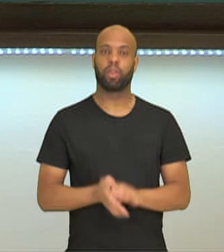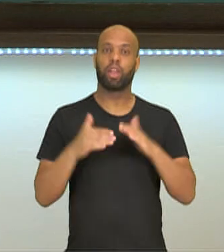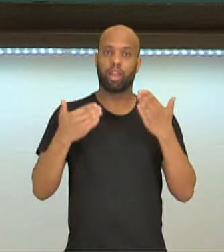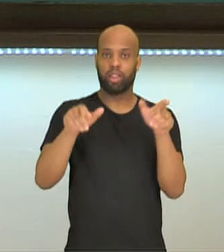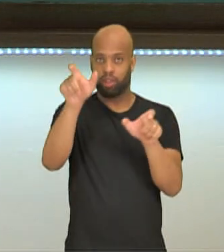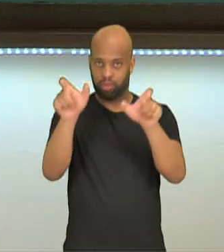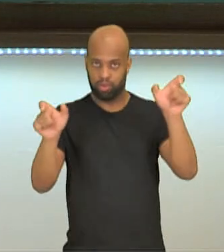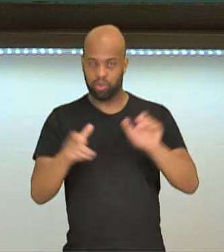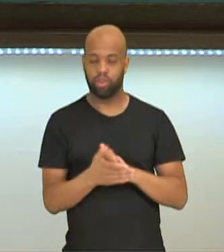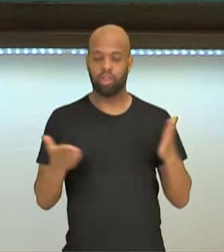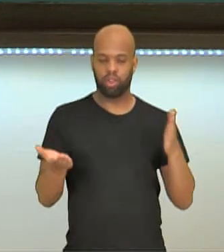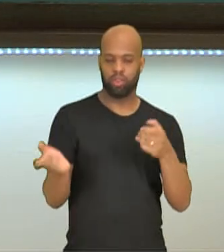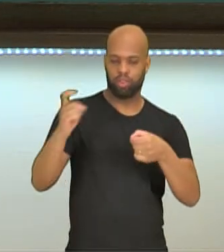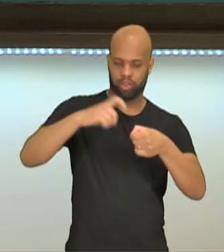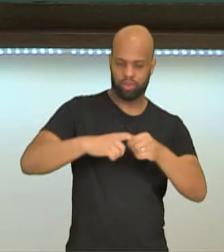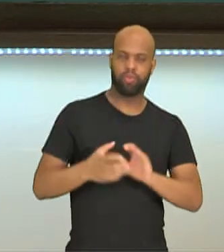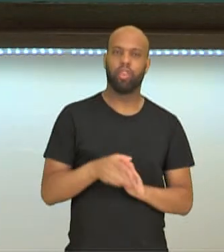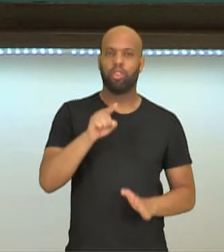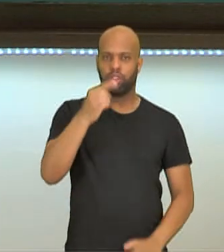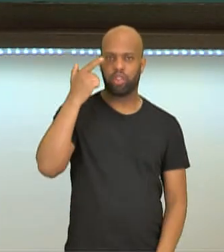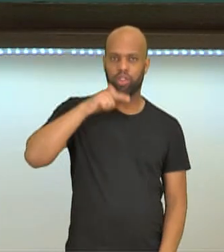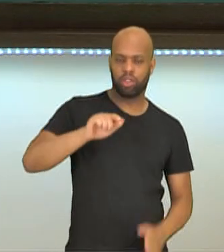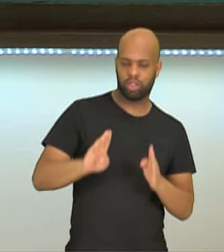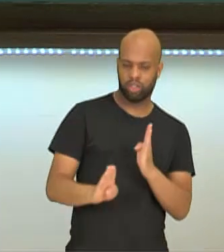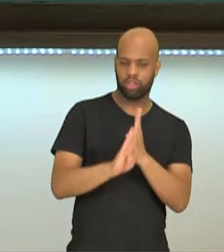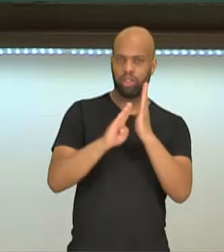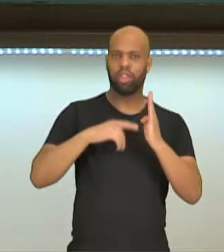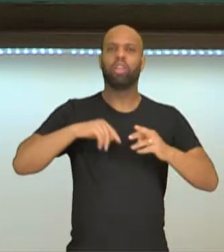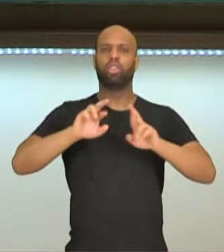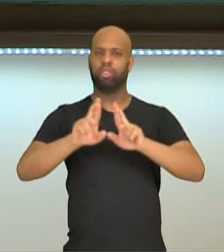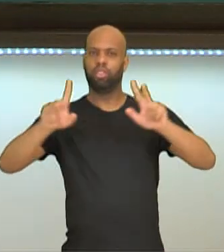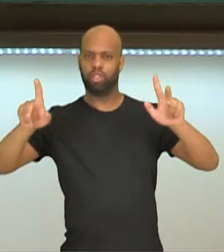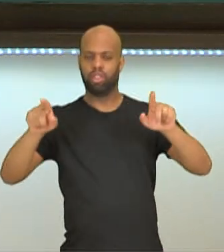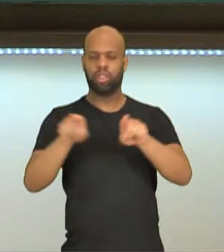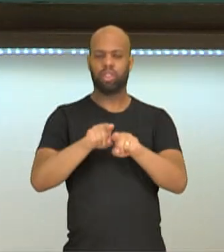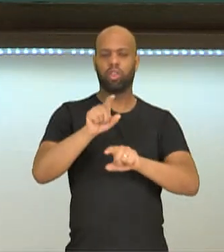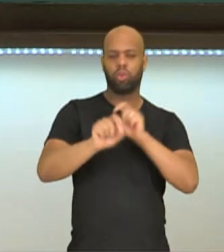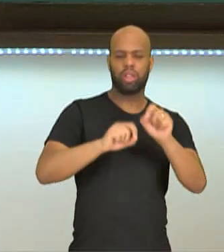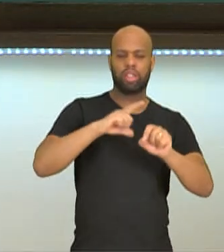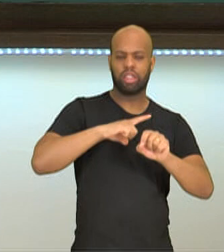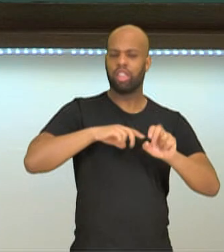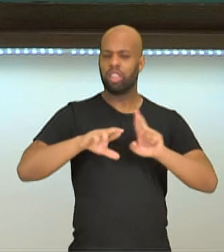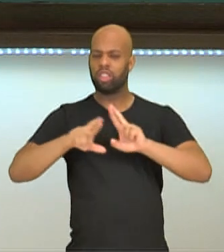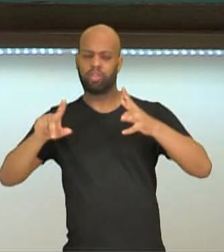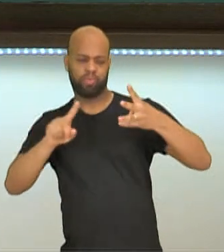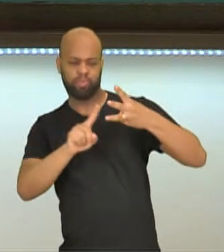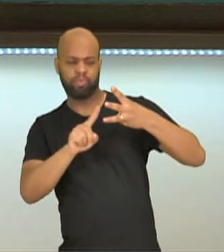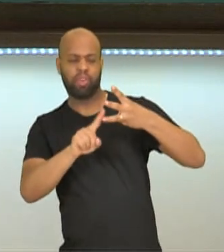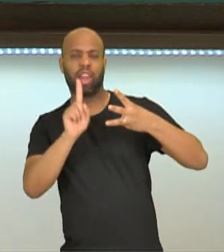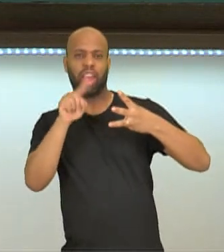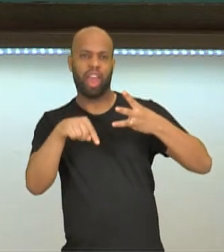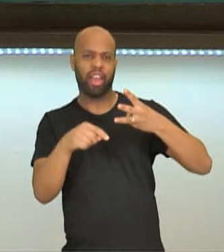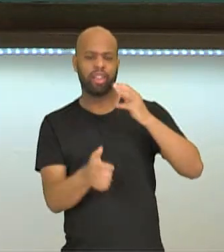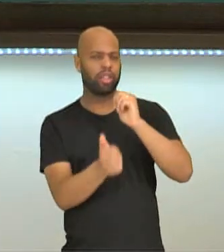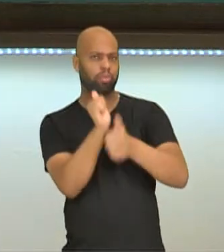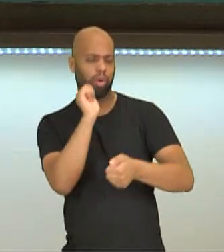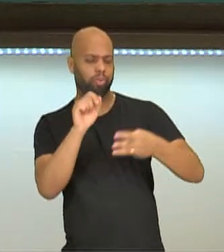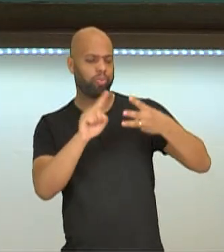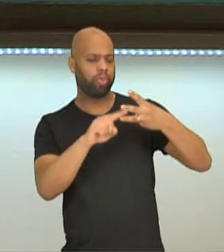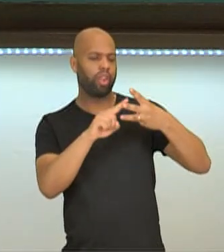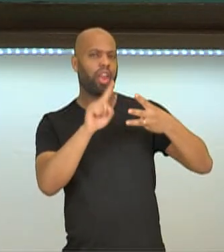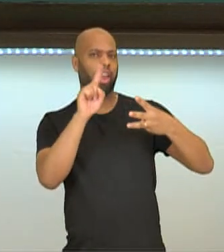Então, pessoal, voltamos. Conseguiram identificar essas diferenças? O que faz uma atividade ser considerada jogo? O que uma atividade